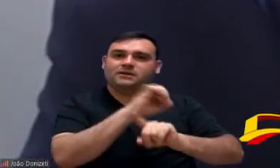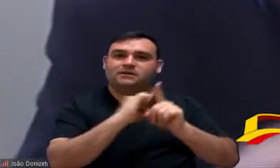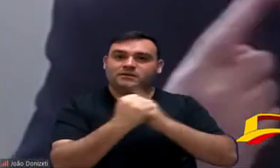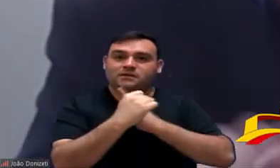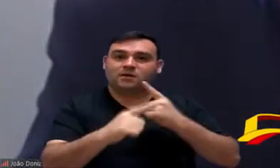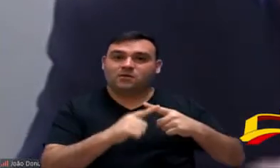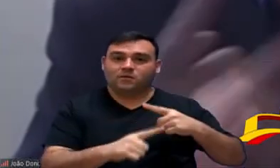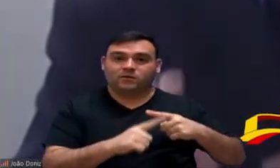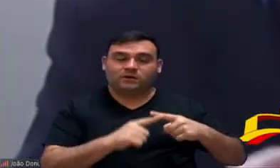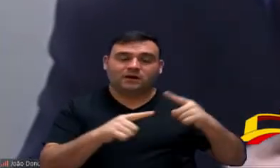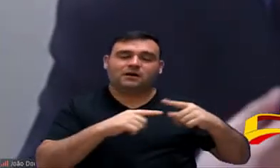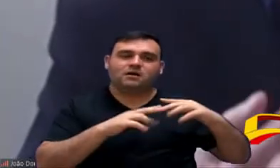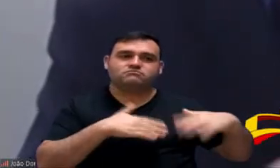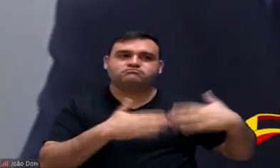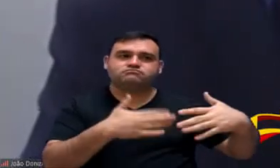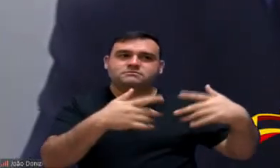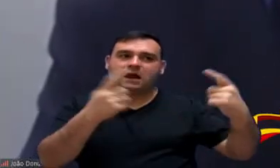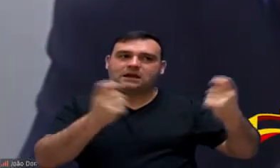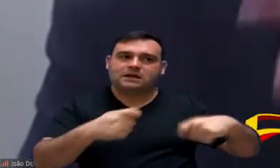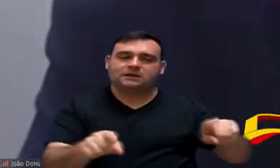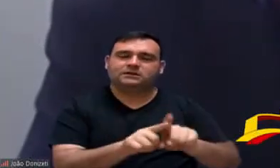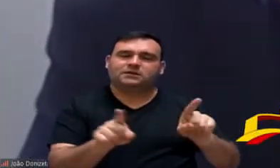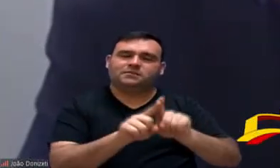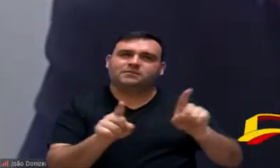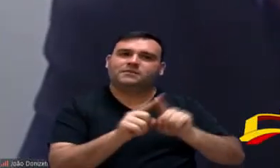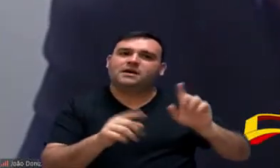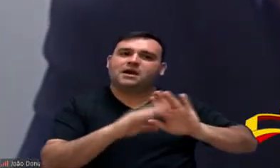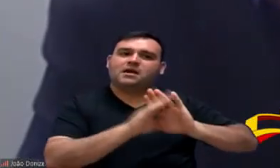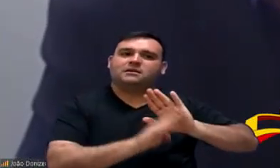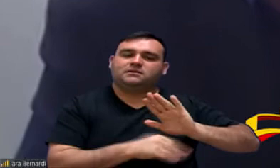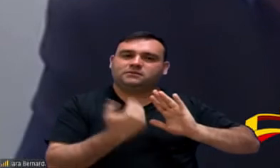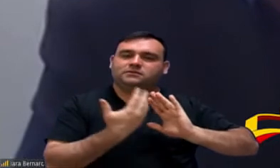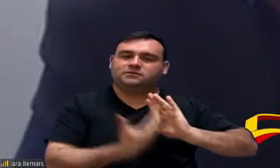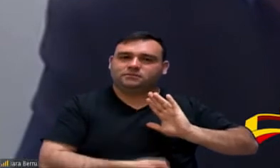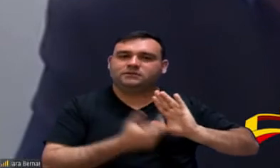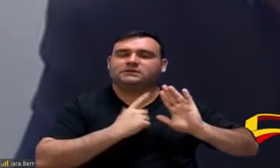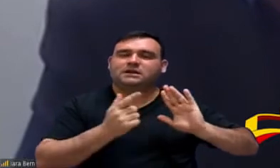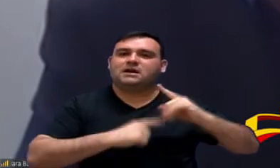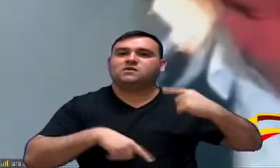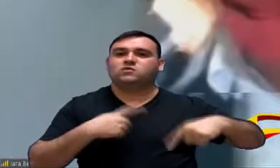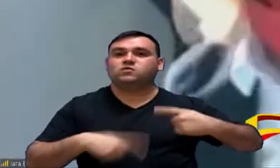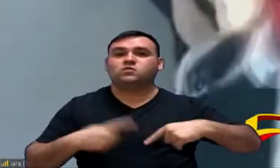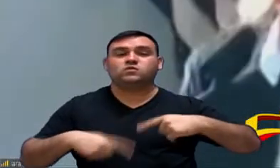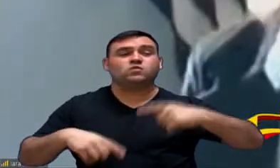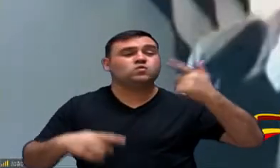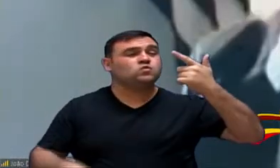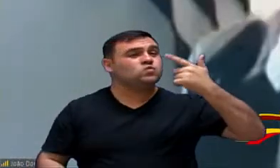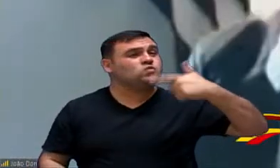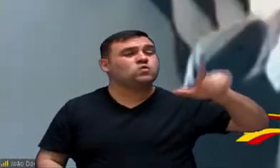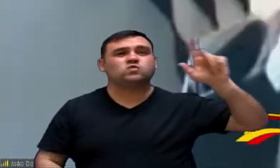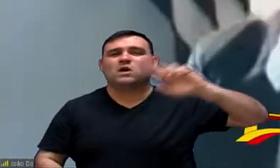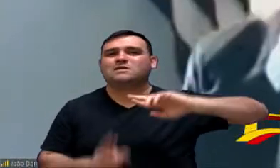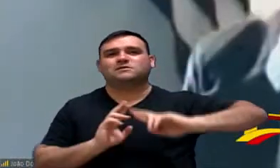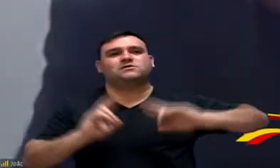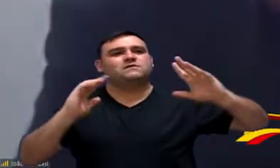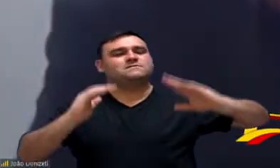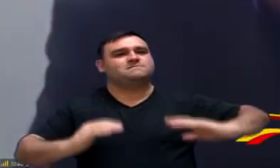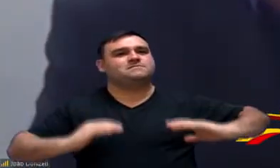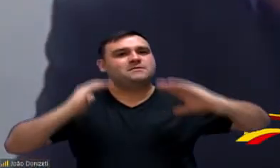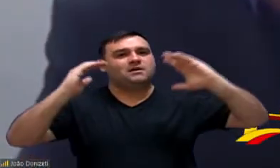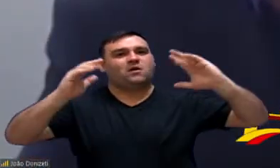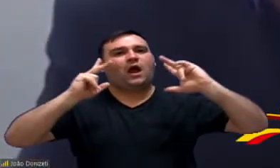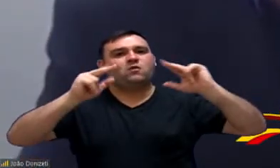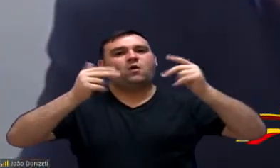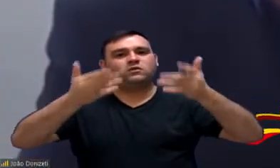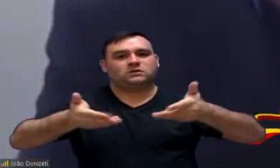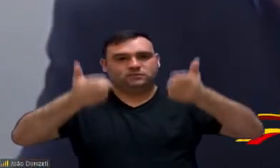coisas possam andar efetivamente e que política social seja discutida num outro patamar, como Vossa Excelência